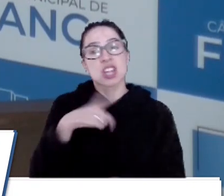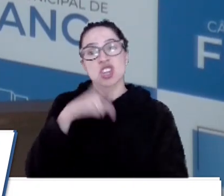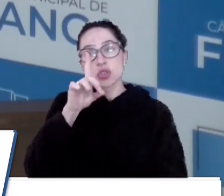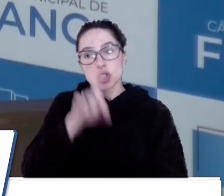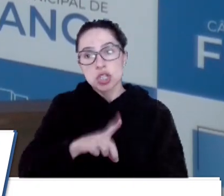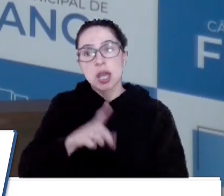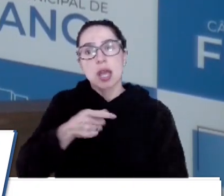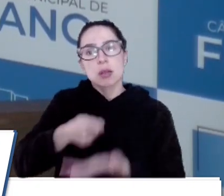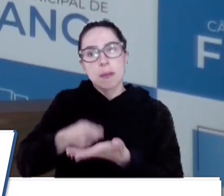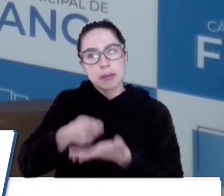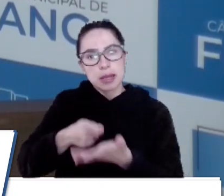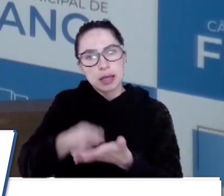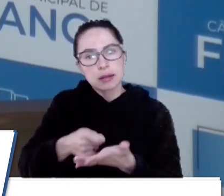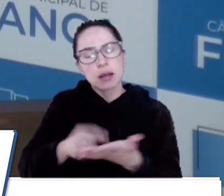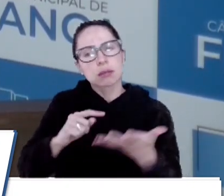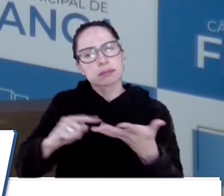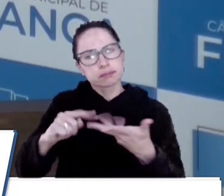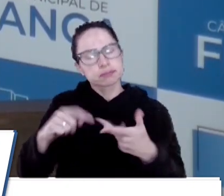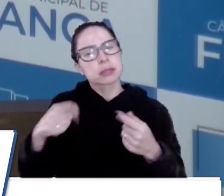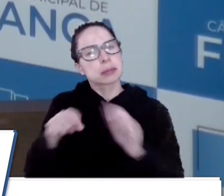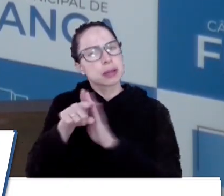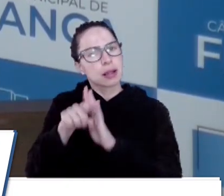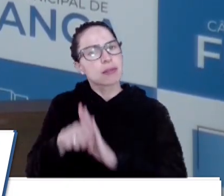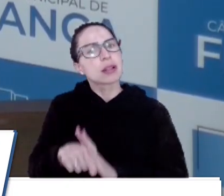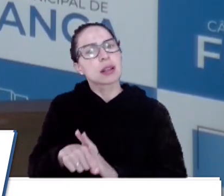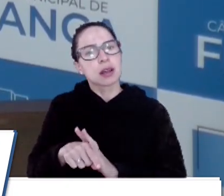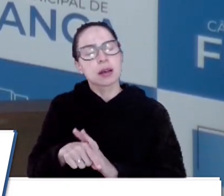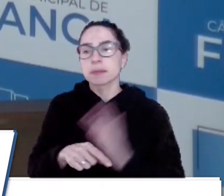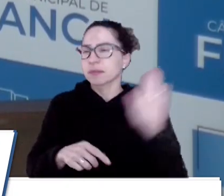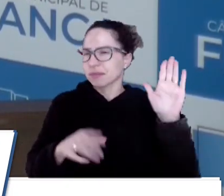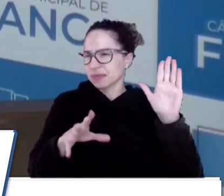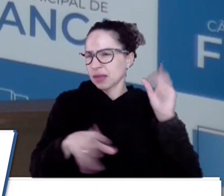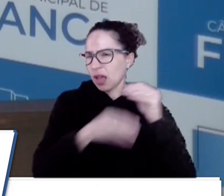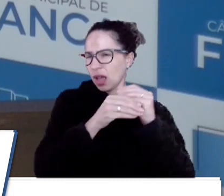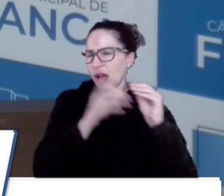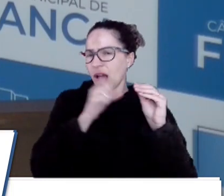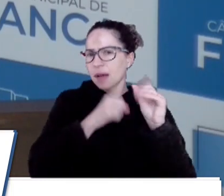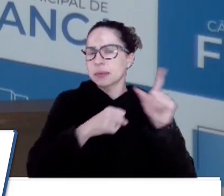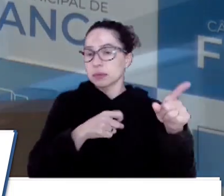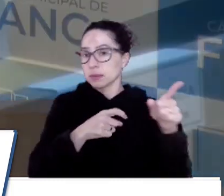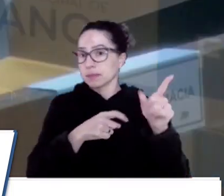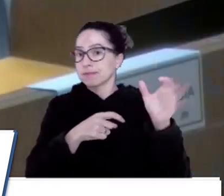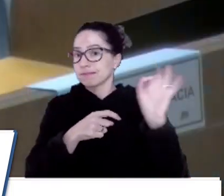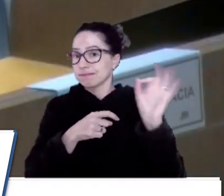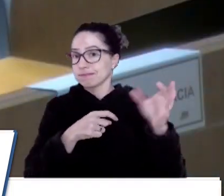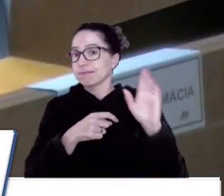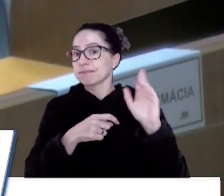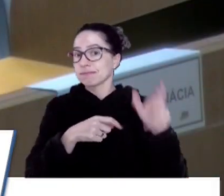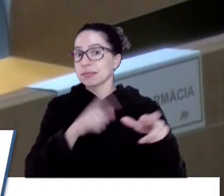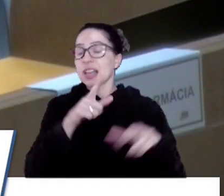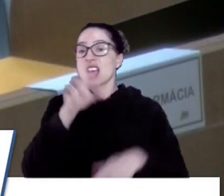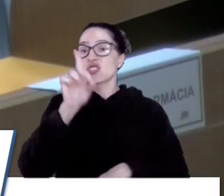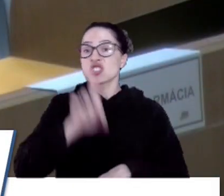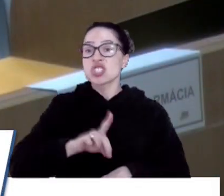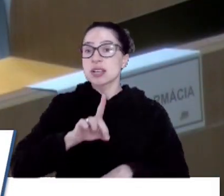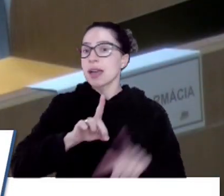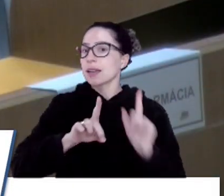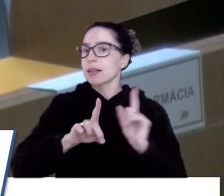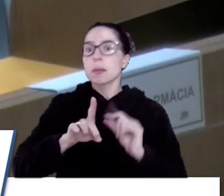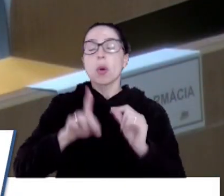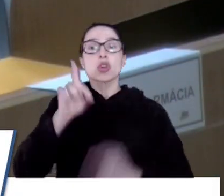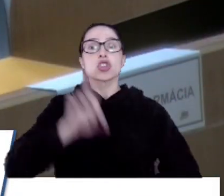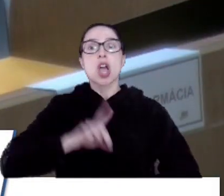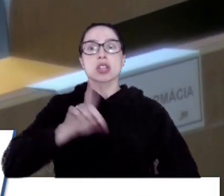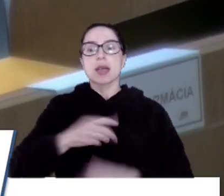dos preceitos, isso precisa ser revisto. Ronaldo, rapidinho, você tocou no ponto certo, o direito está tendo muito direito para eles. Por